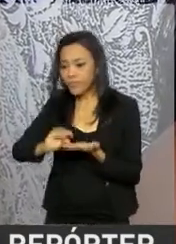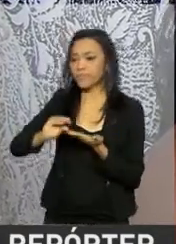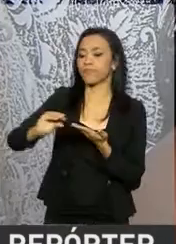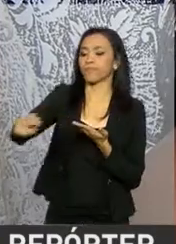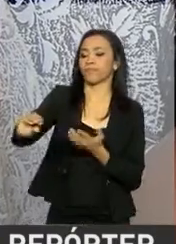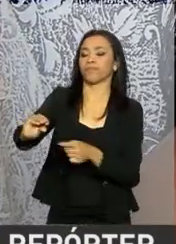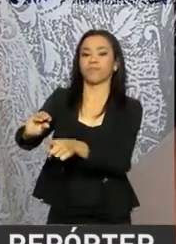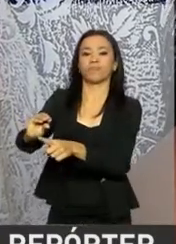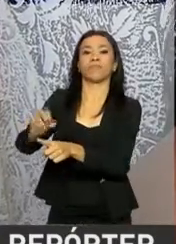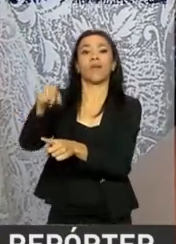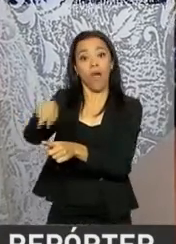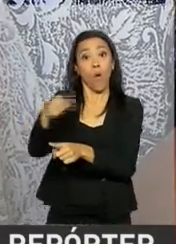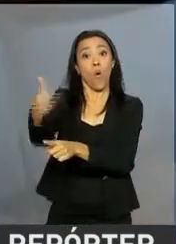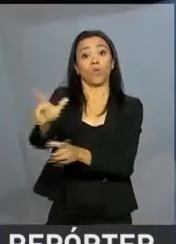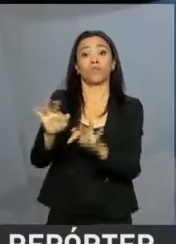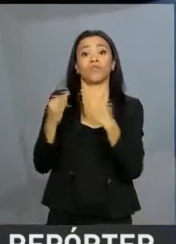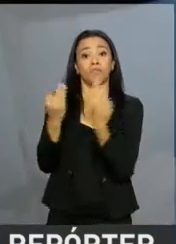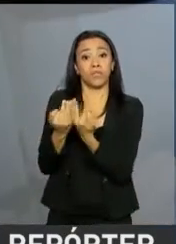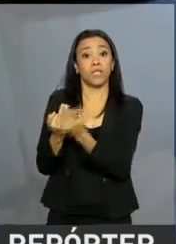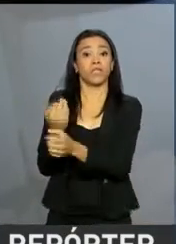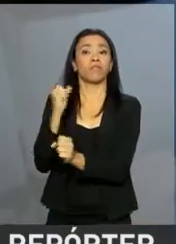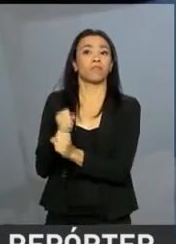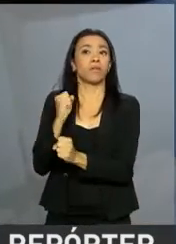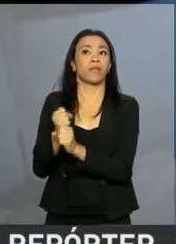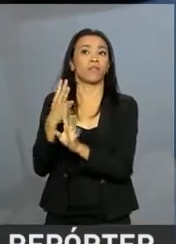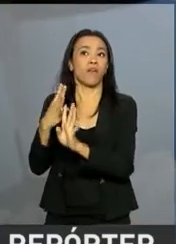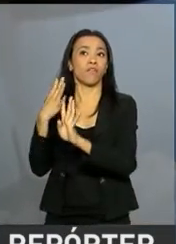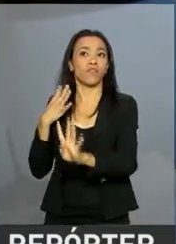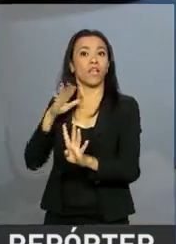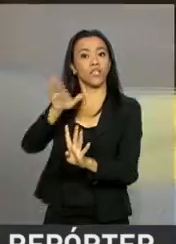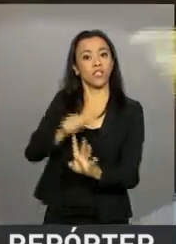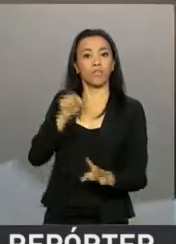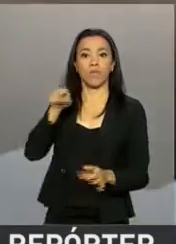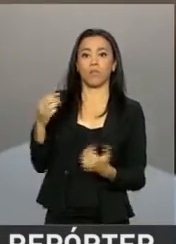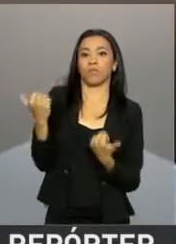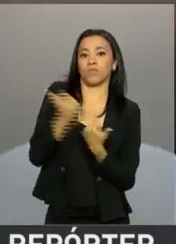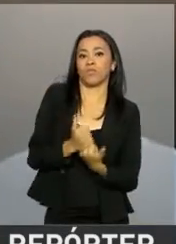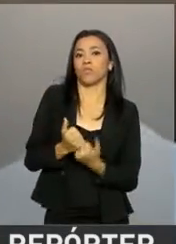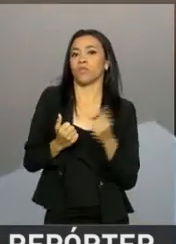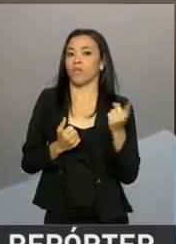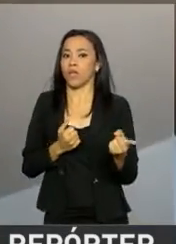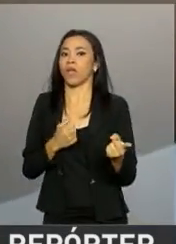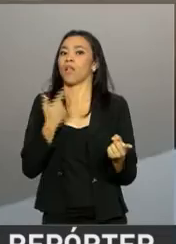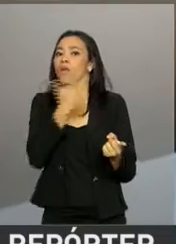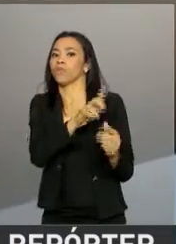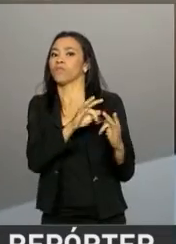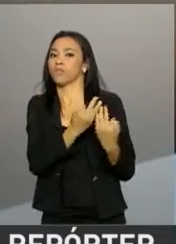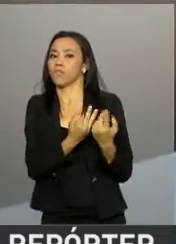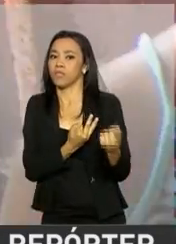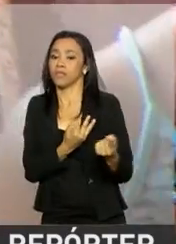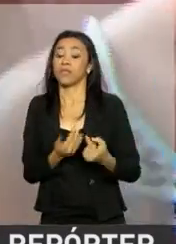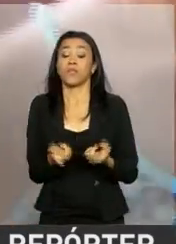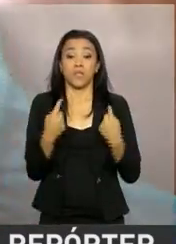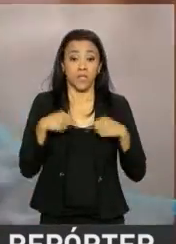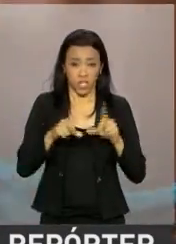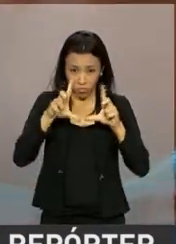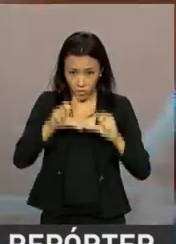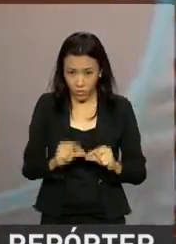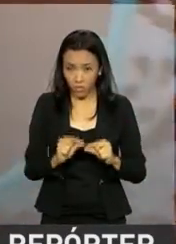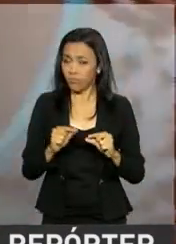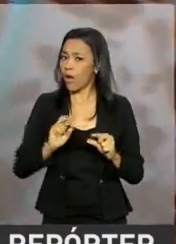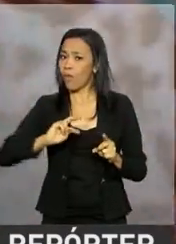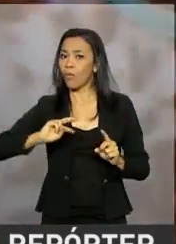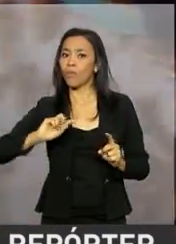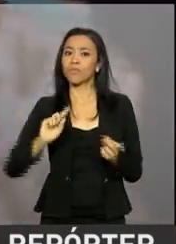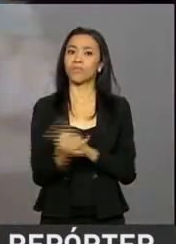excluída outra família que estava na fila é chamada no lugar o número de beneficiários não diminuiu pelo contrário